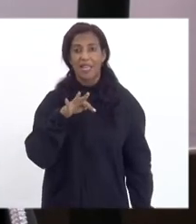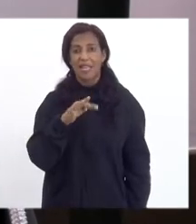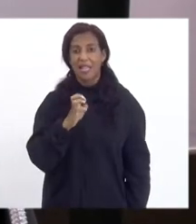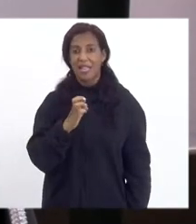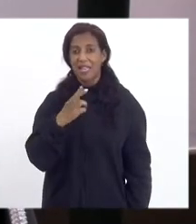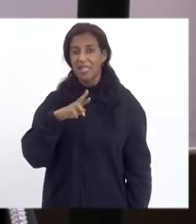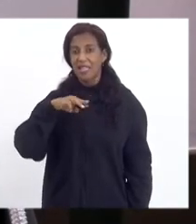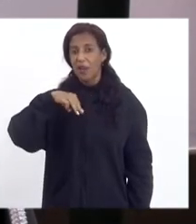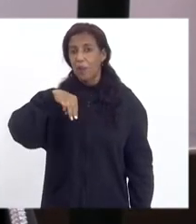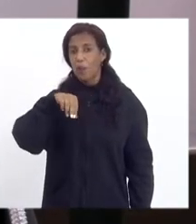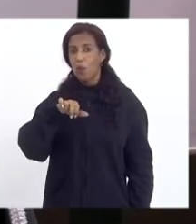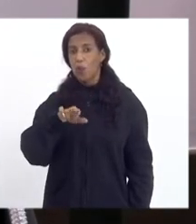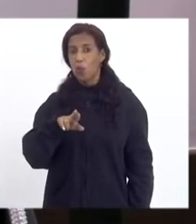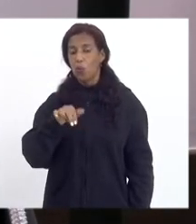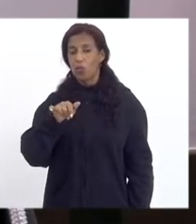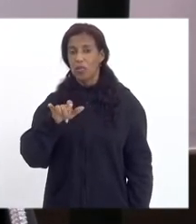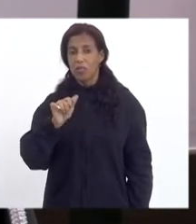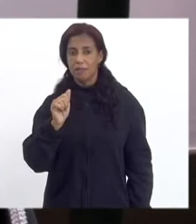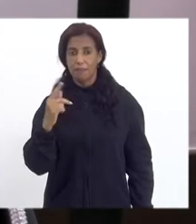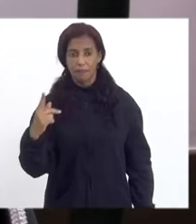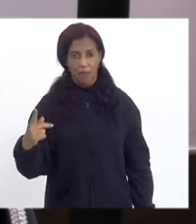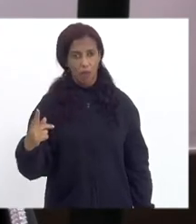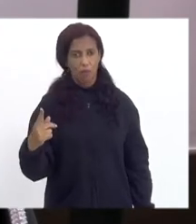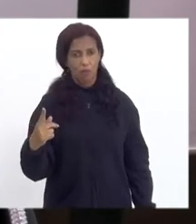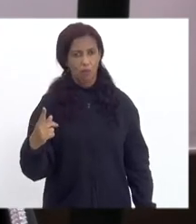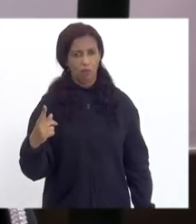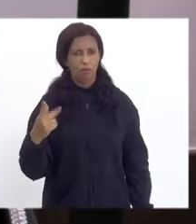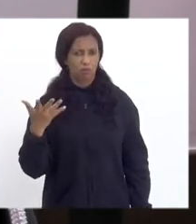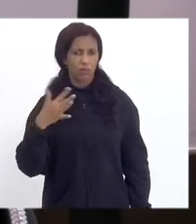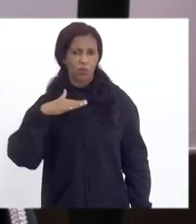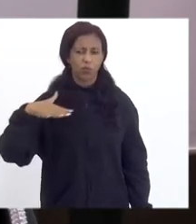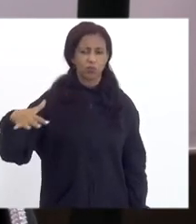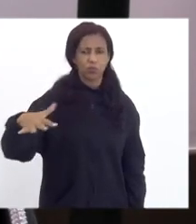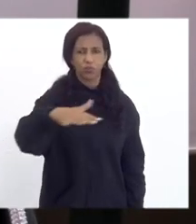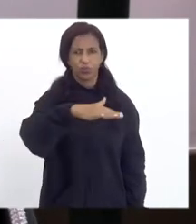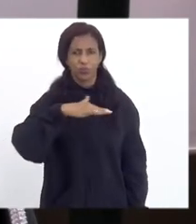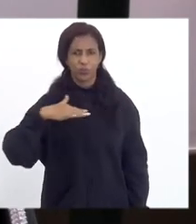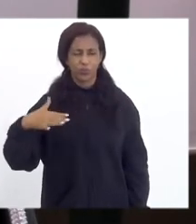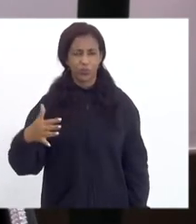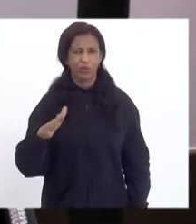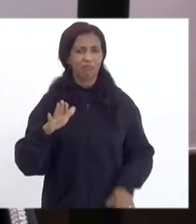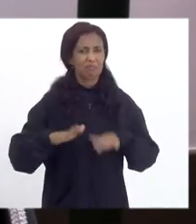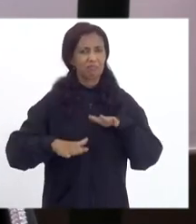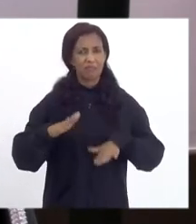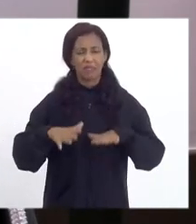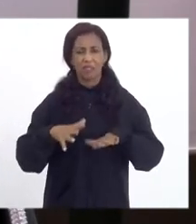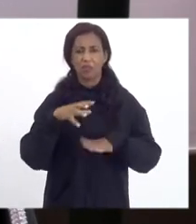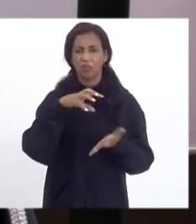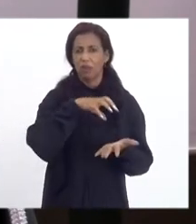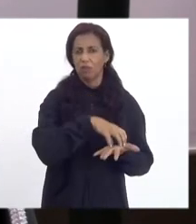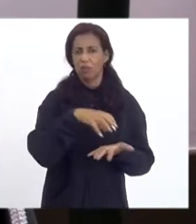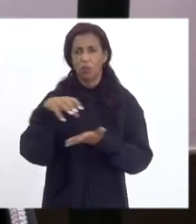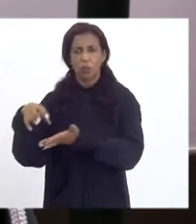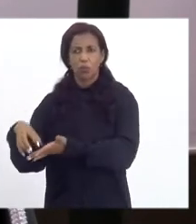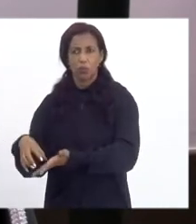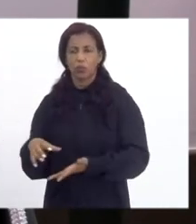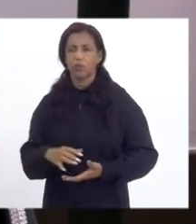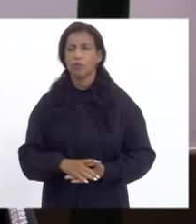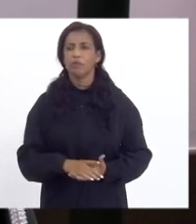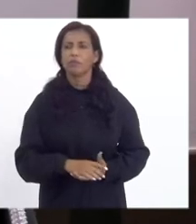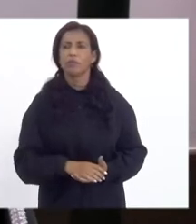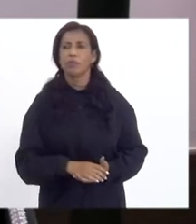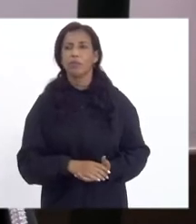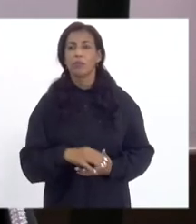intermunicipal. Entendeu, meu? Intermunicipal. Tanto faz seu... E o interestadual.